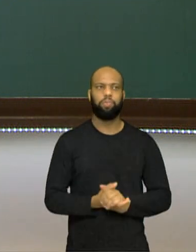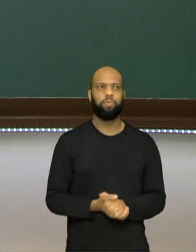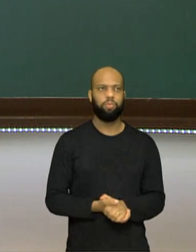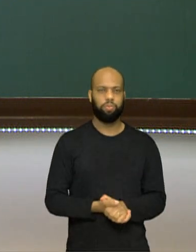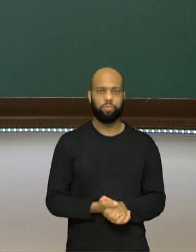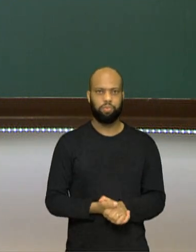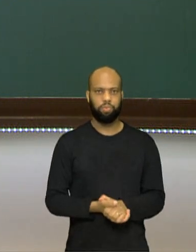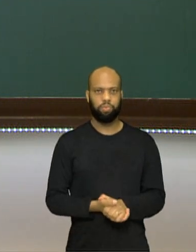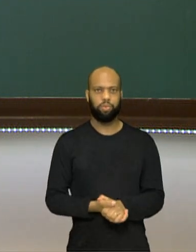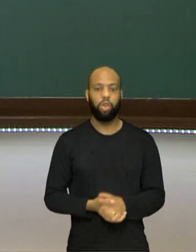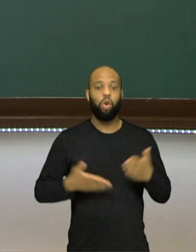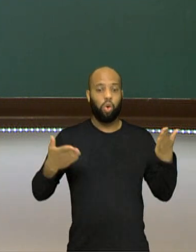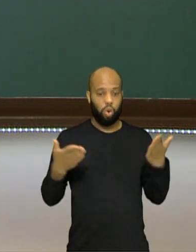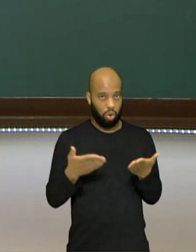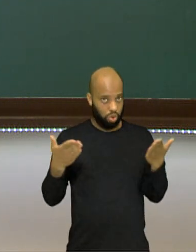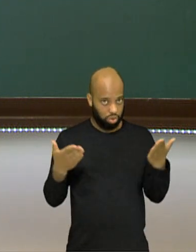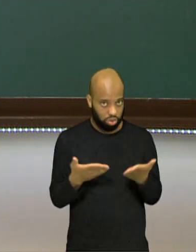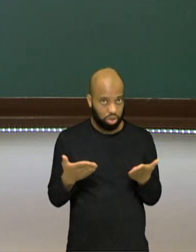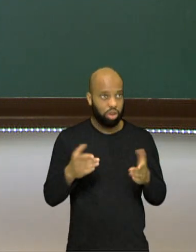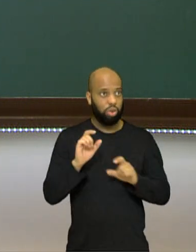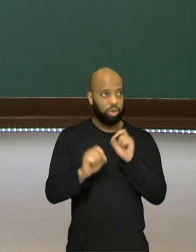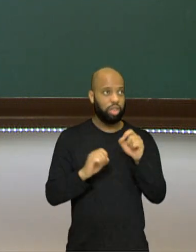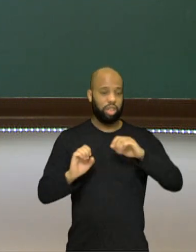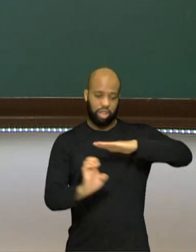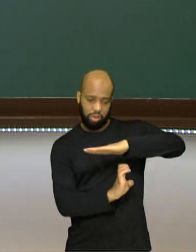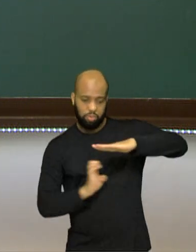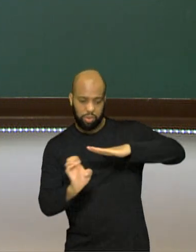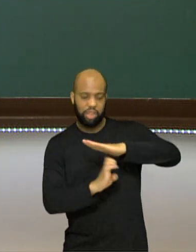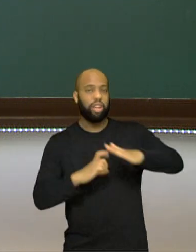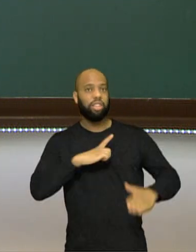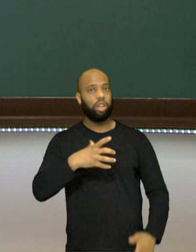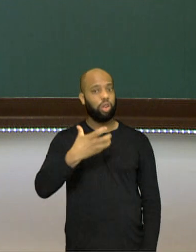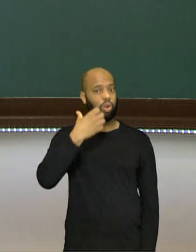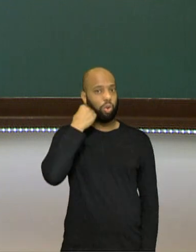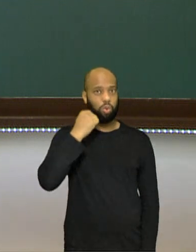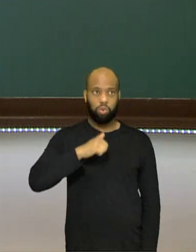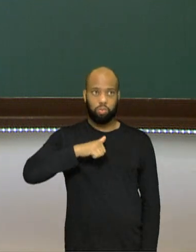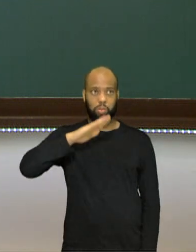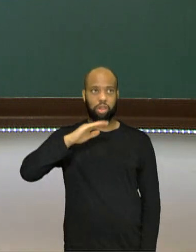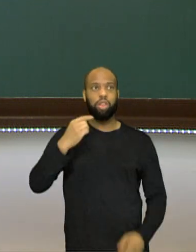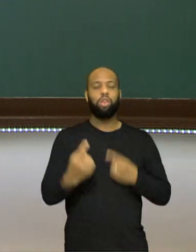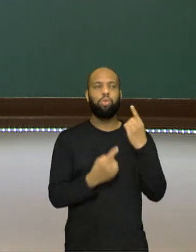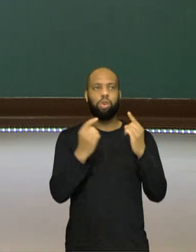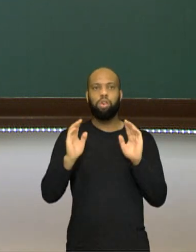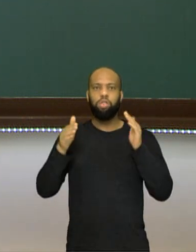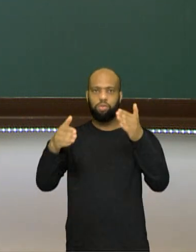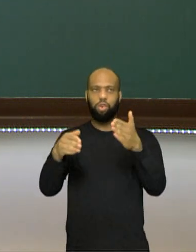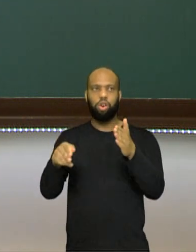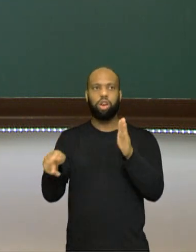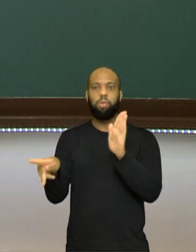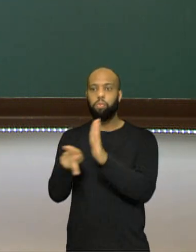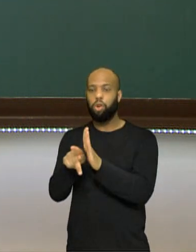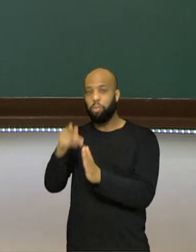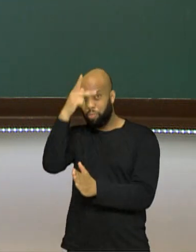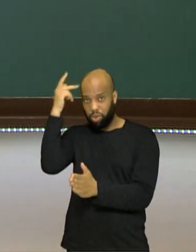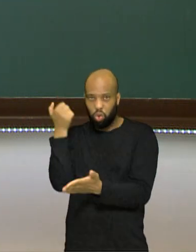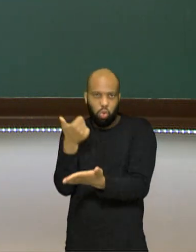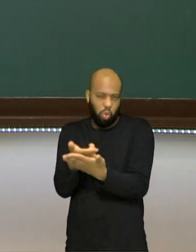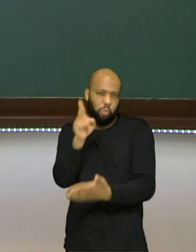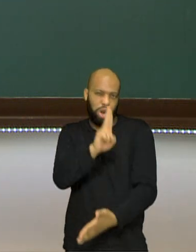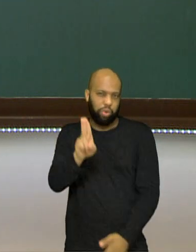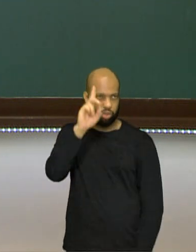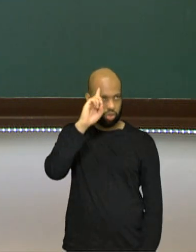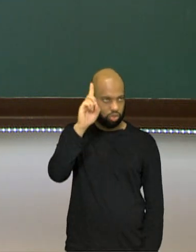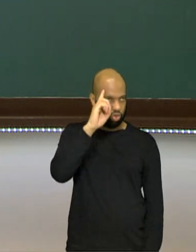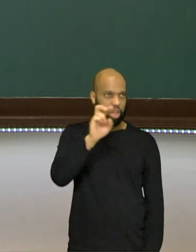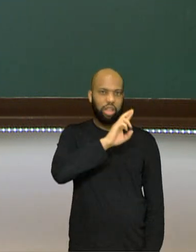outras. Hoje em dia, as empresas que mais lucram no mundo focam nos bens de consumo e não